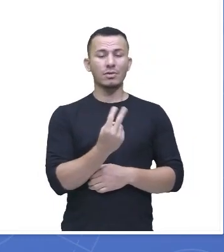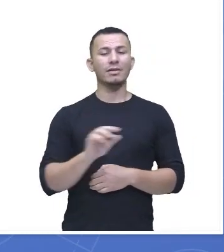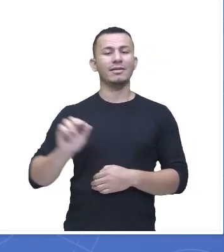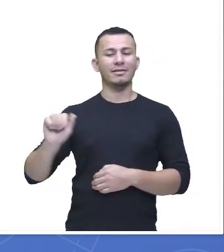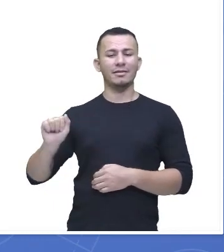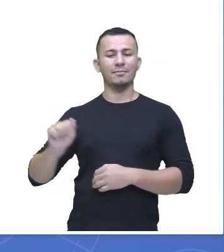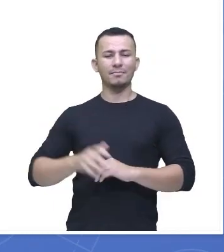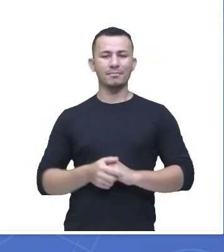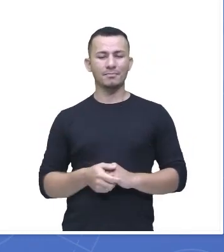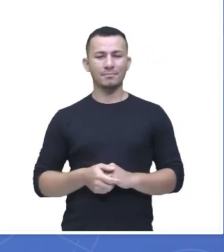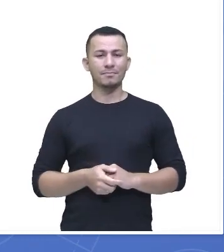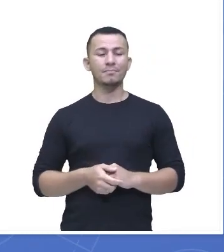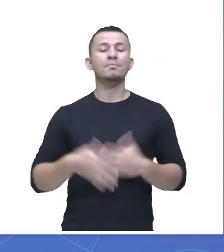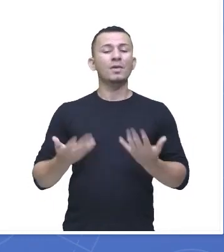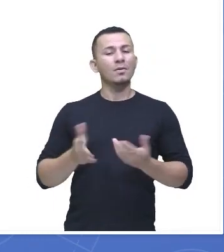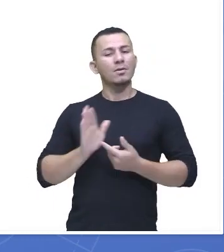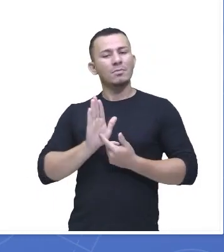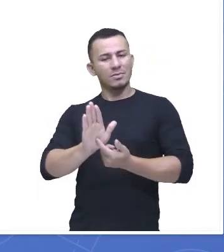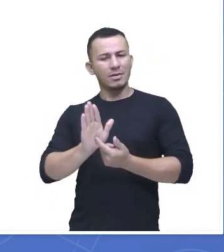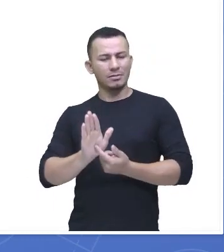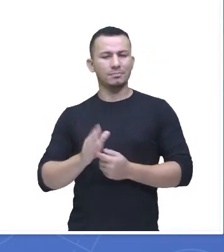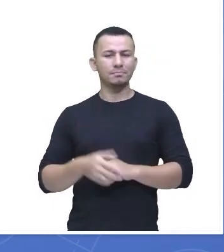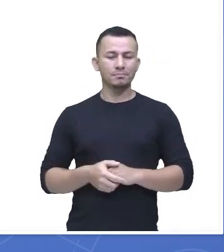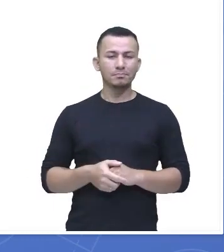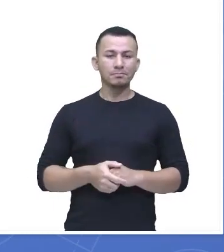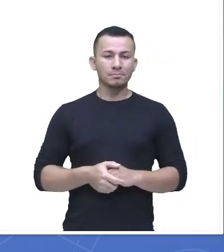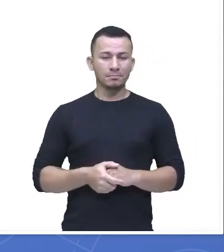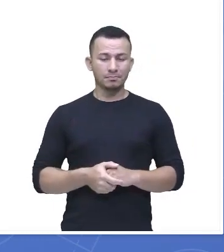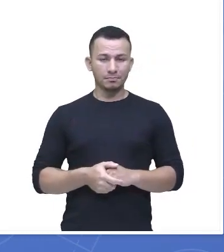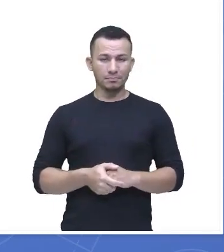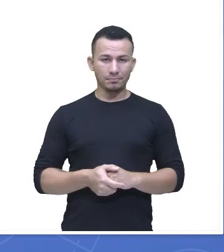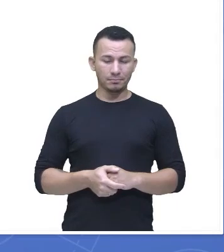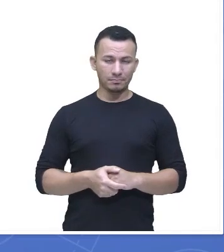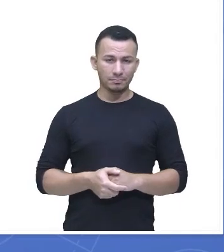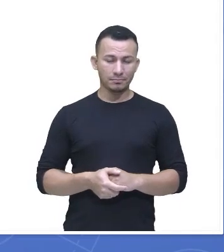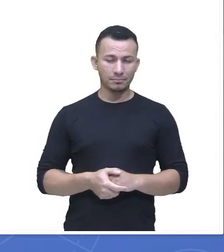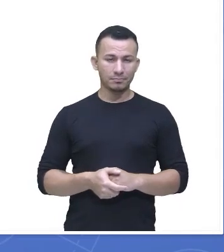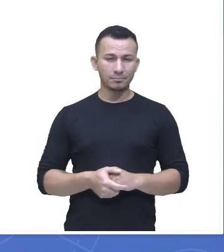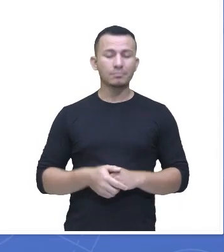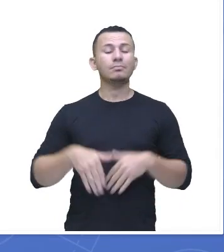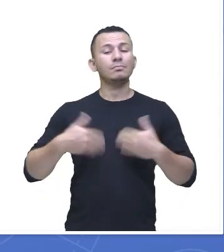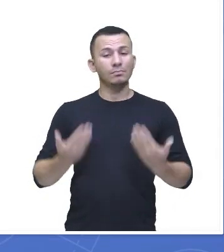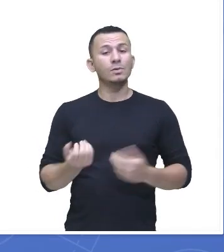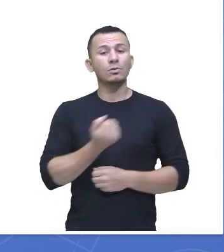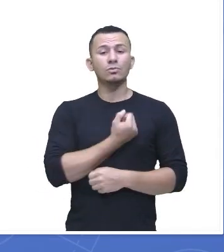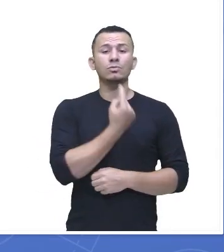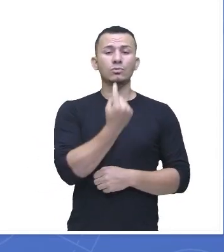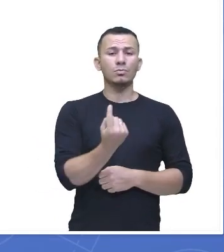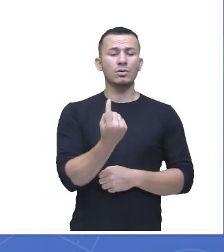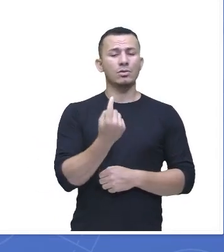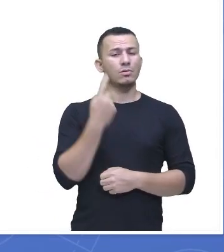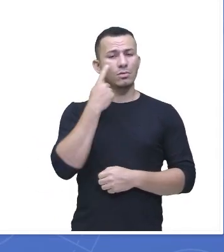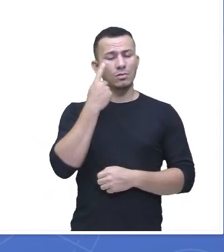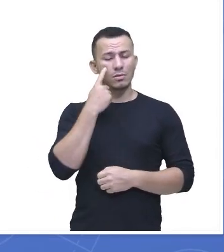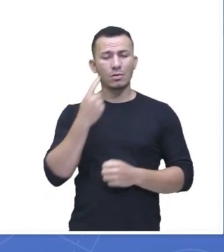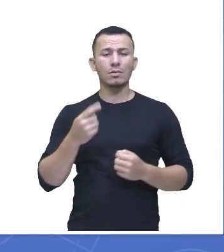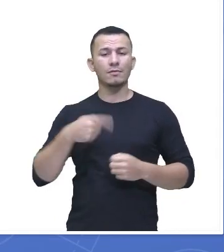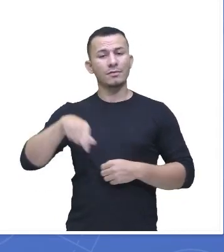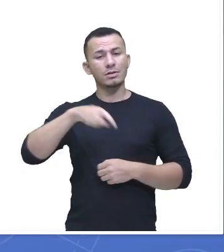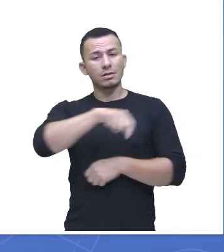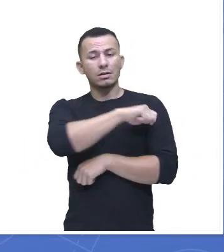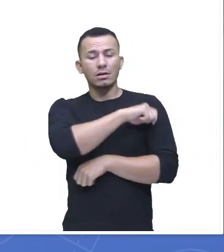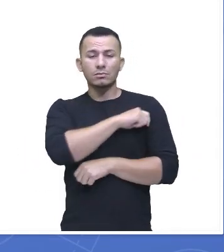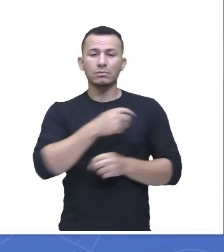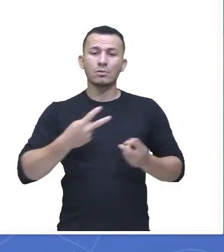A. Vamos à correção? Vamos lá? Muito bem. Então, nessa primeira questão, observem aí, e